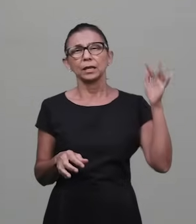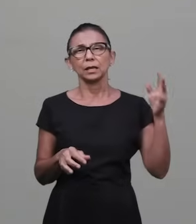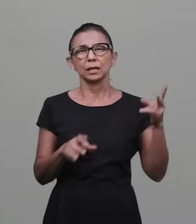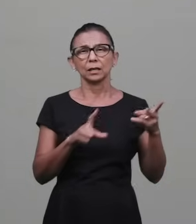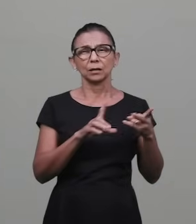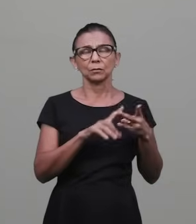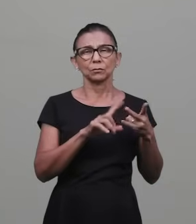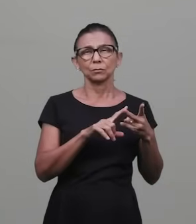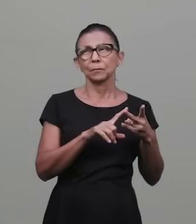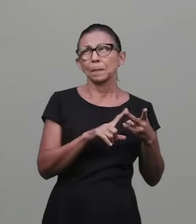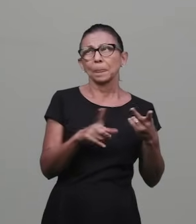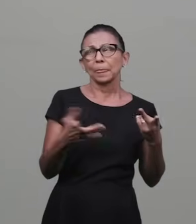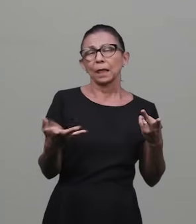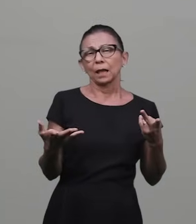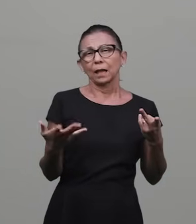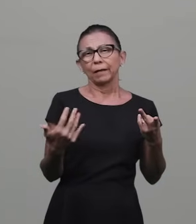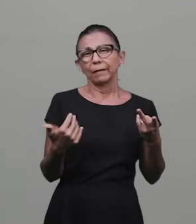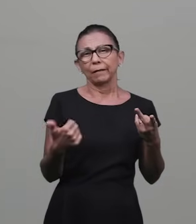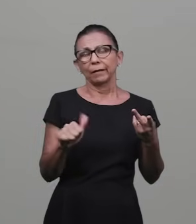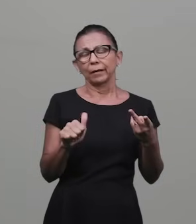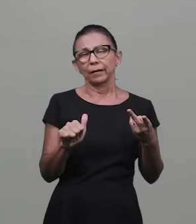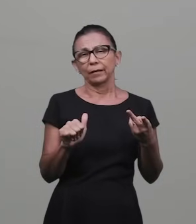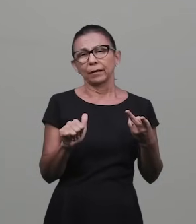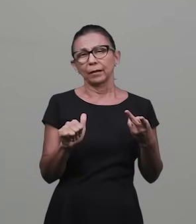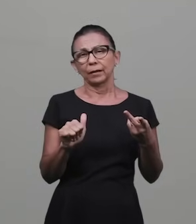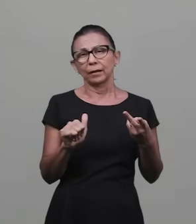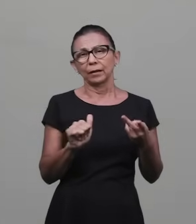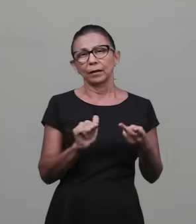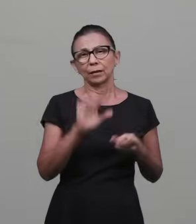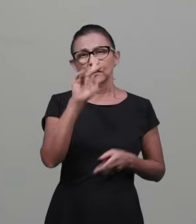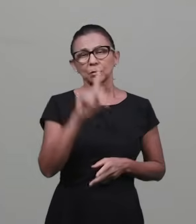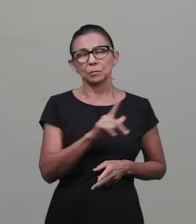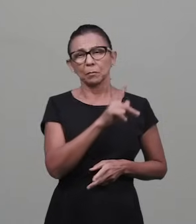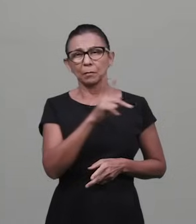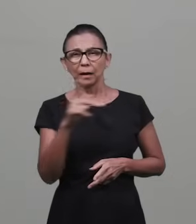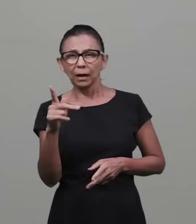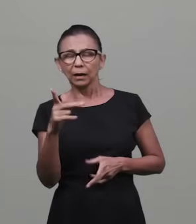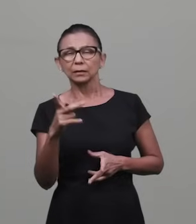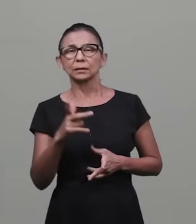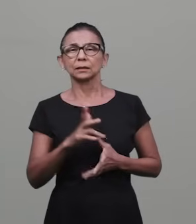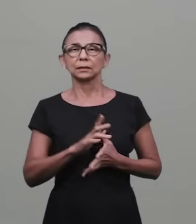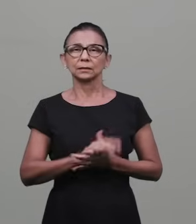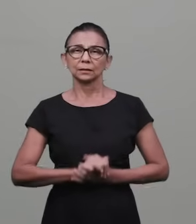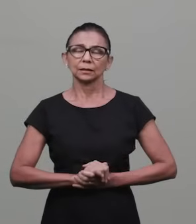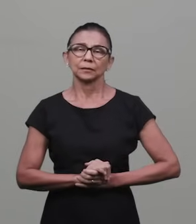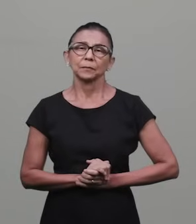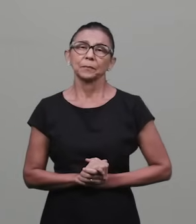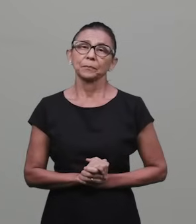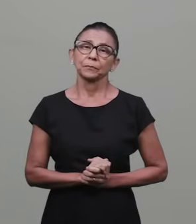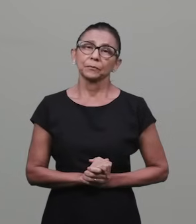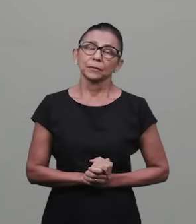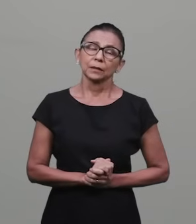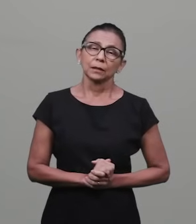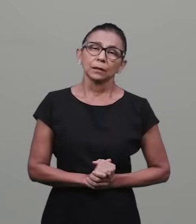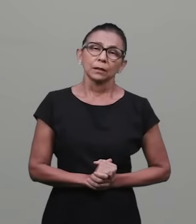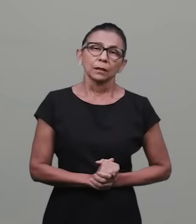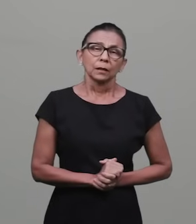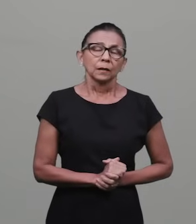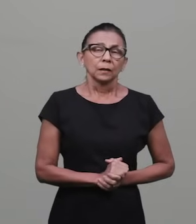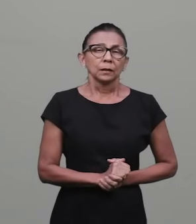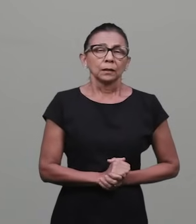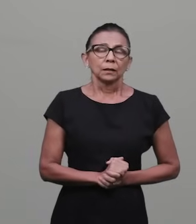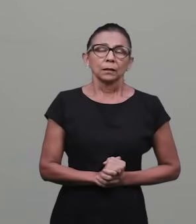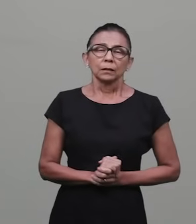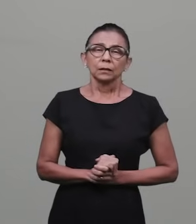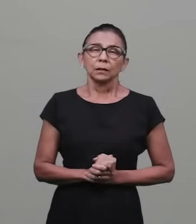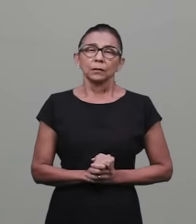patrícios, muitas coisas que, podemos dizer assim, teorizou muito o cristianismo. A prática, a fé. E Lutero era um